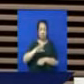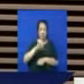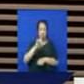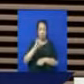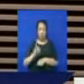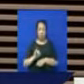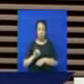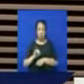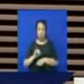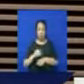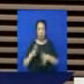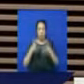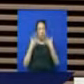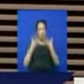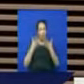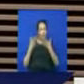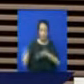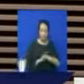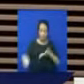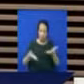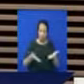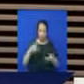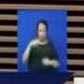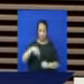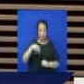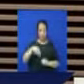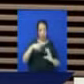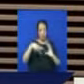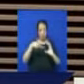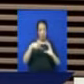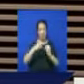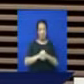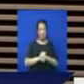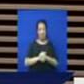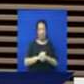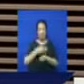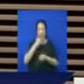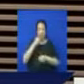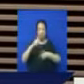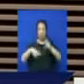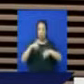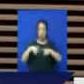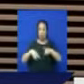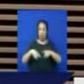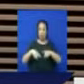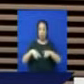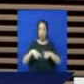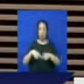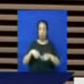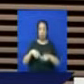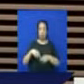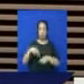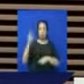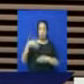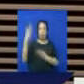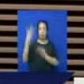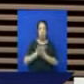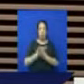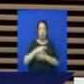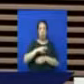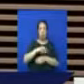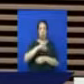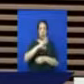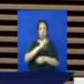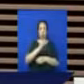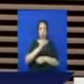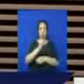alegria de poder recebê-los nesta casa, o coordenador executivo do PROCON, Ricardo Melo, que foi ex-presidente